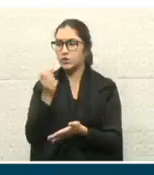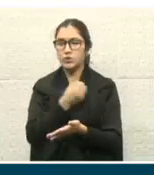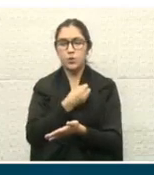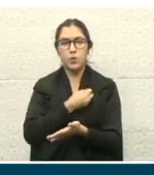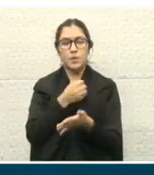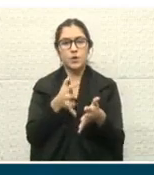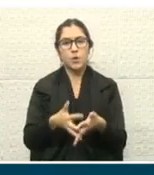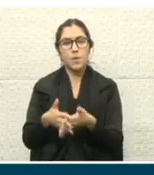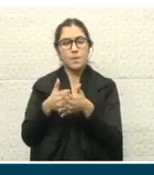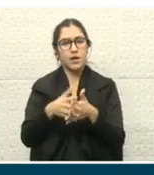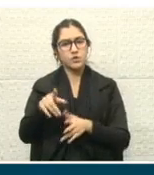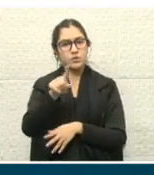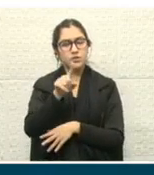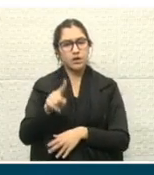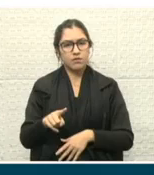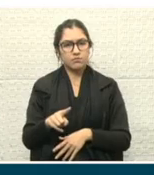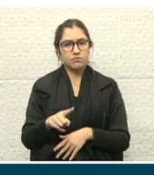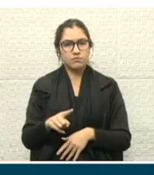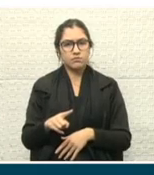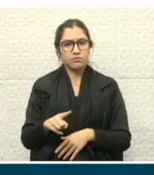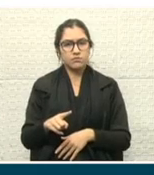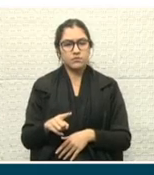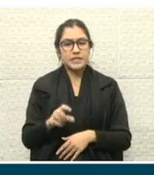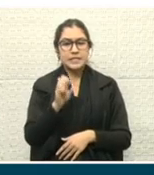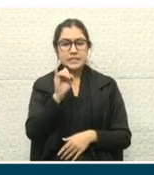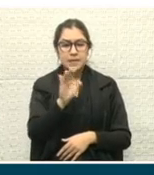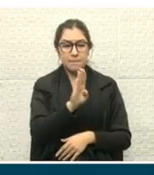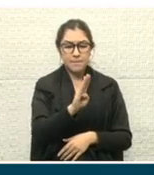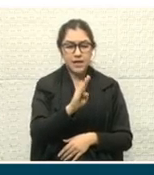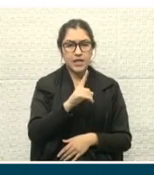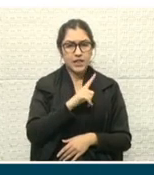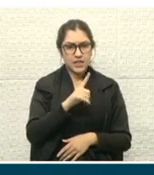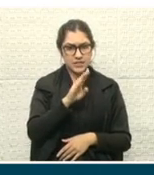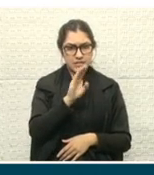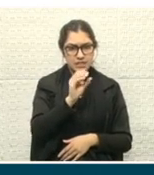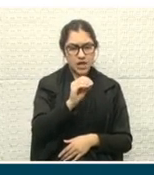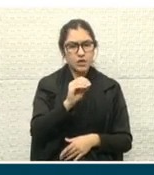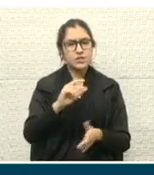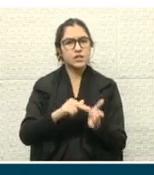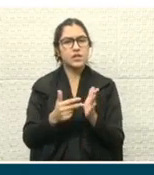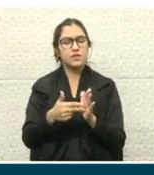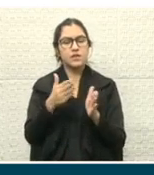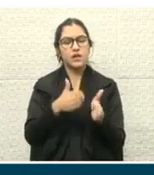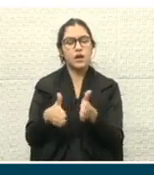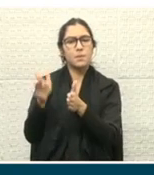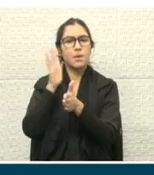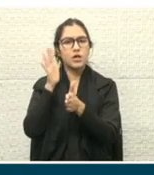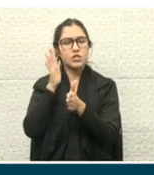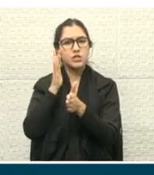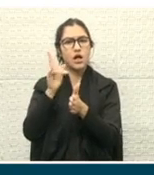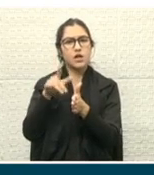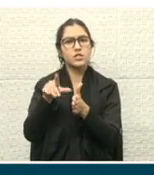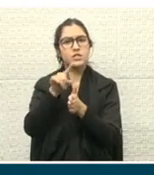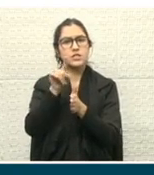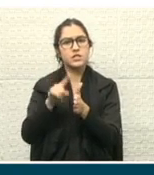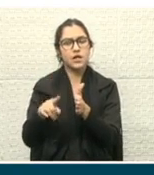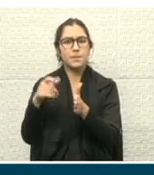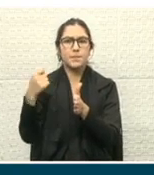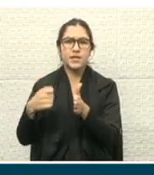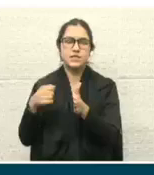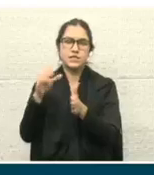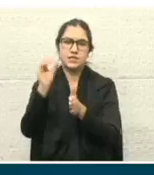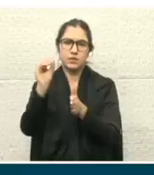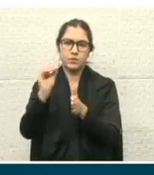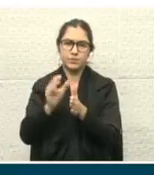número complexo Z. Se B tem que ser 0, quer dizer que a parte imaginária de Z precisa